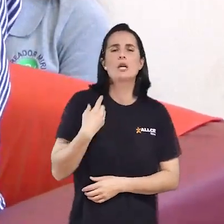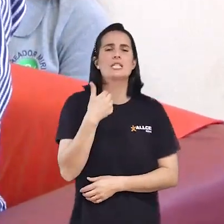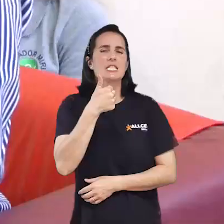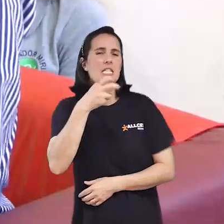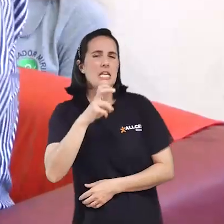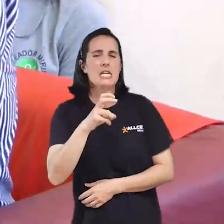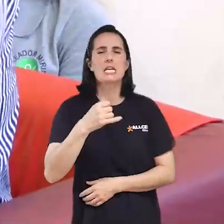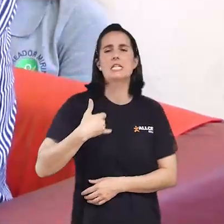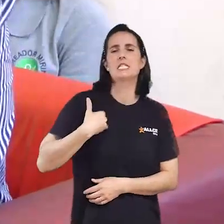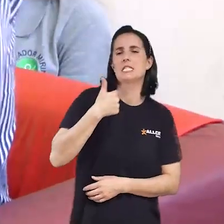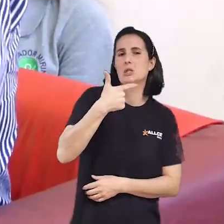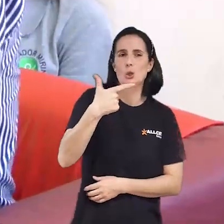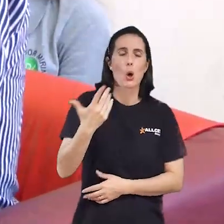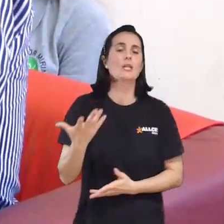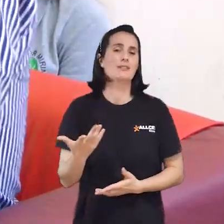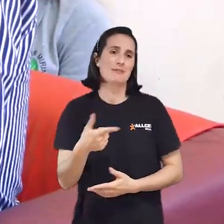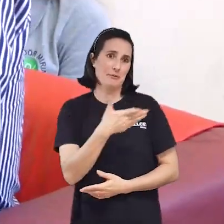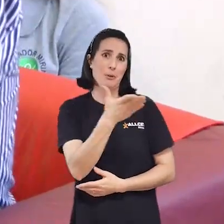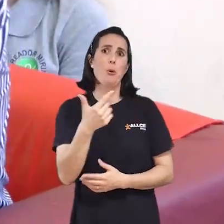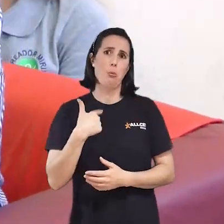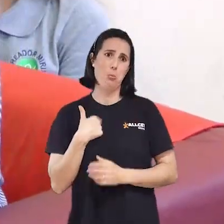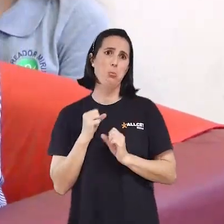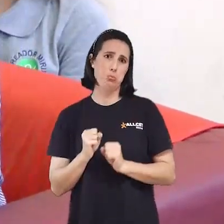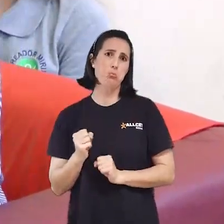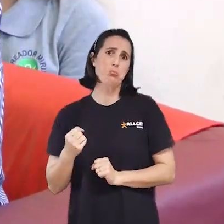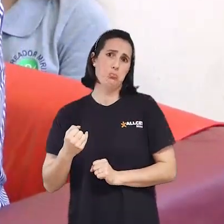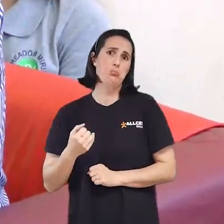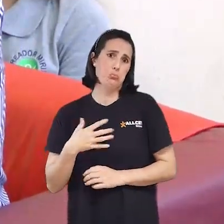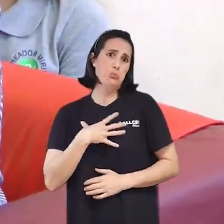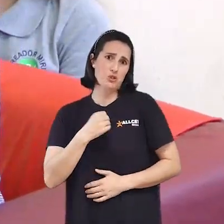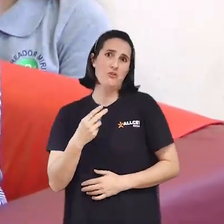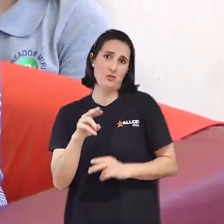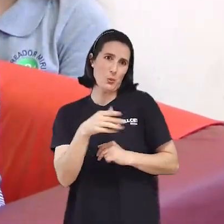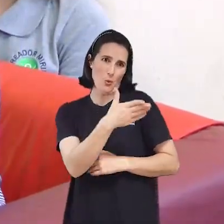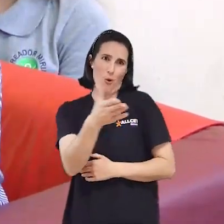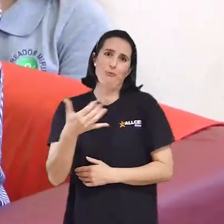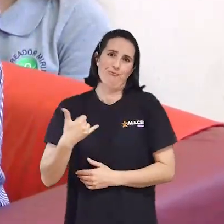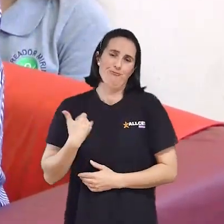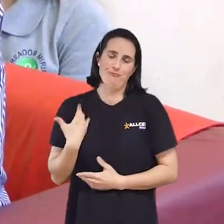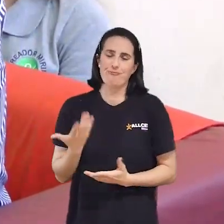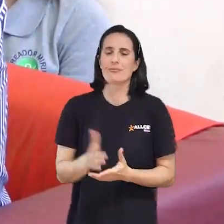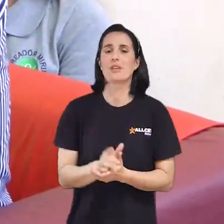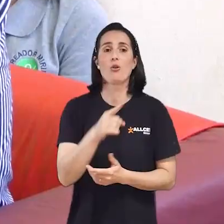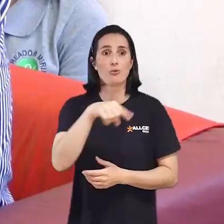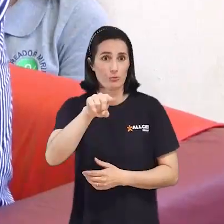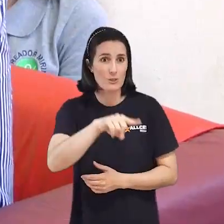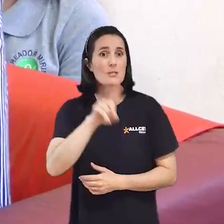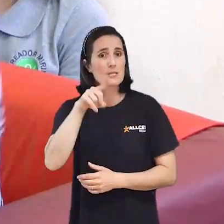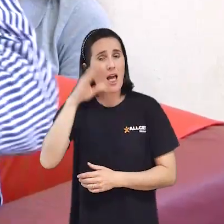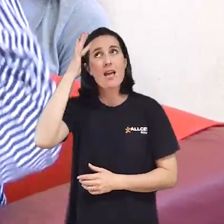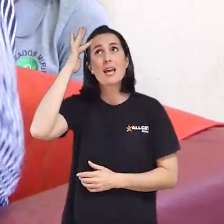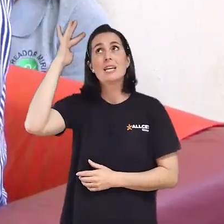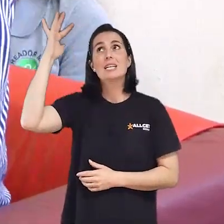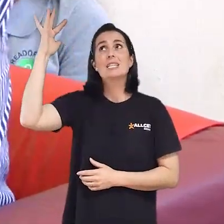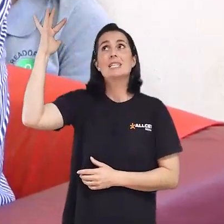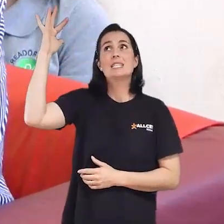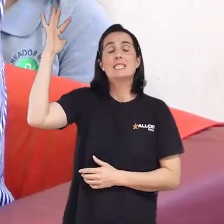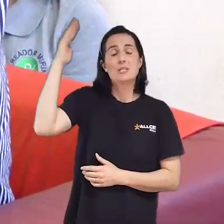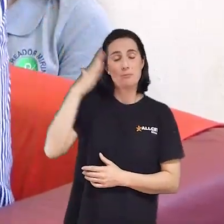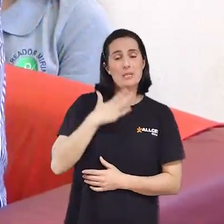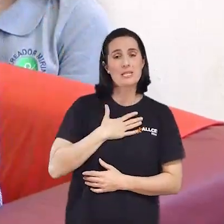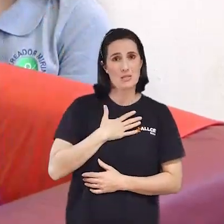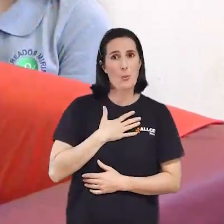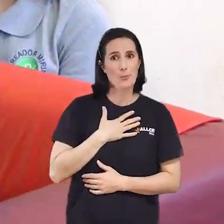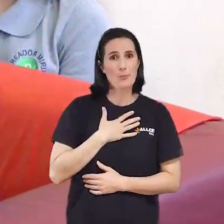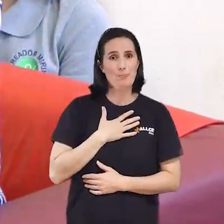vejo vocês. Né? Falo de vocês também, porque vocês têm idade de ser filho meu. Né? Eu tenho